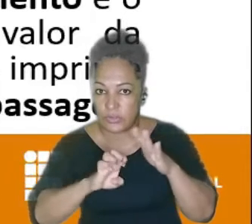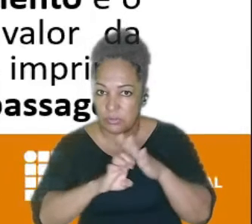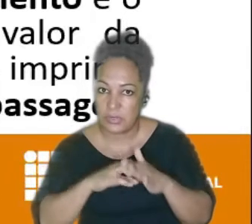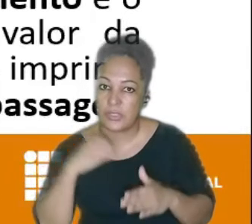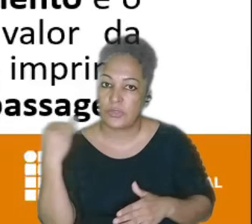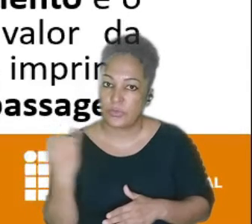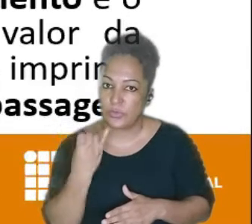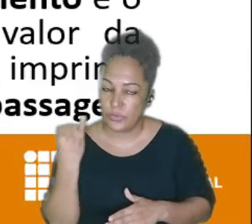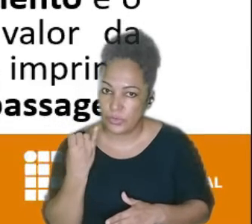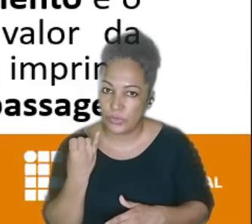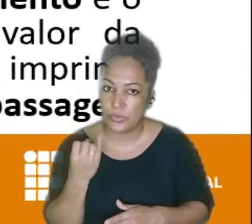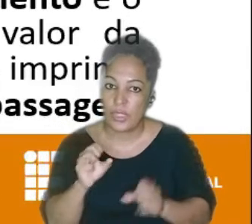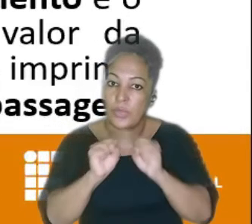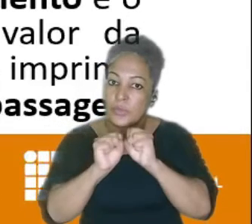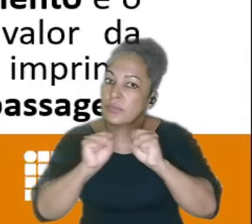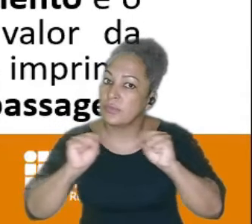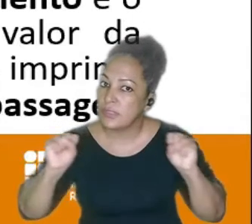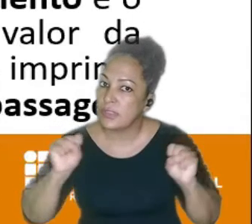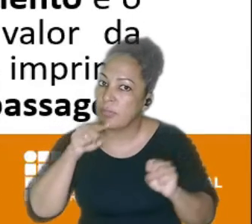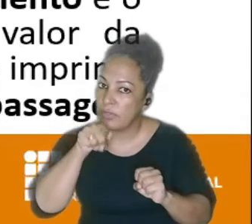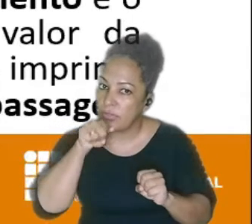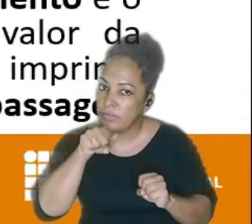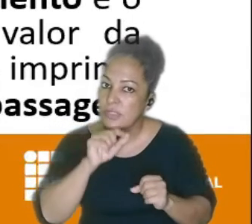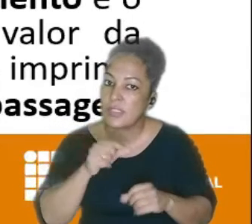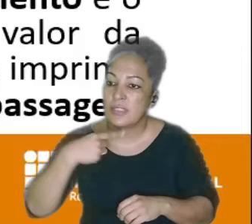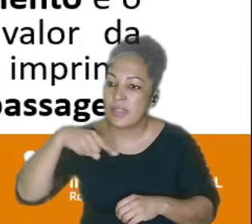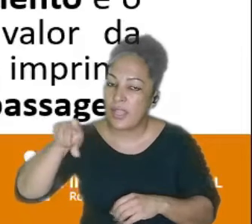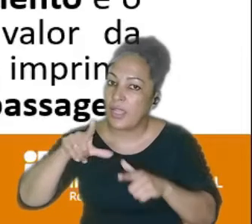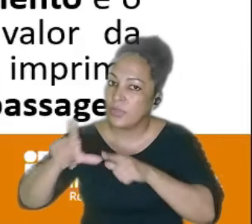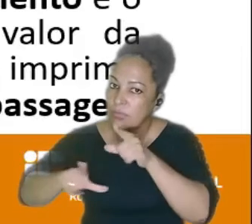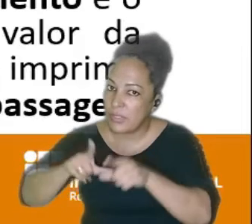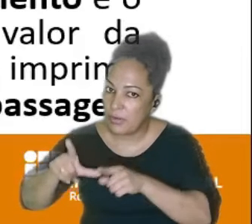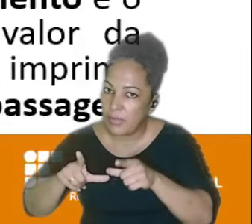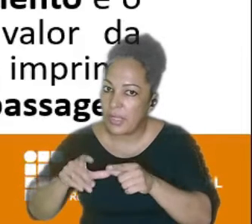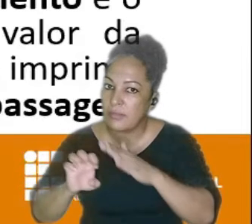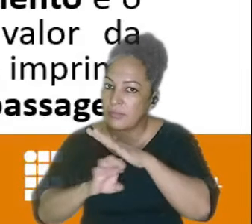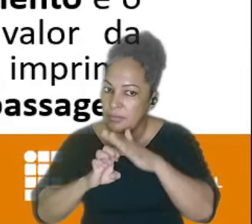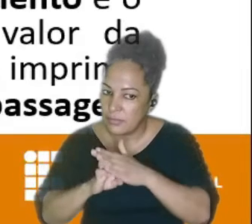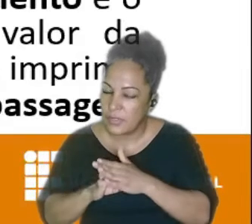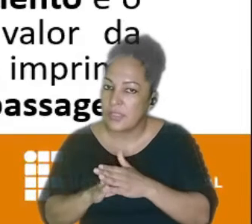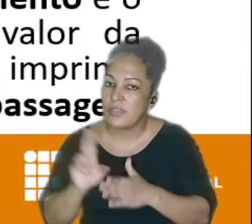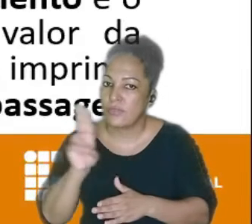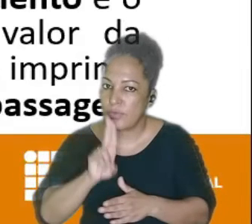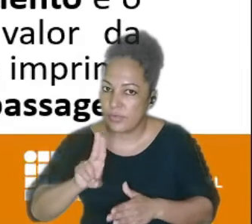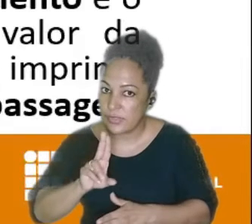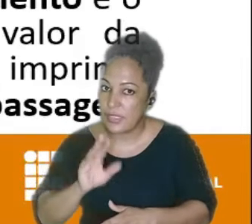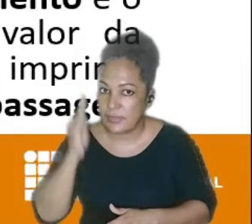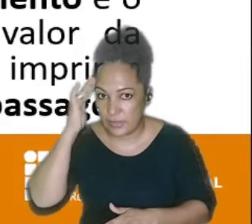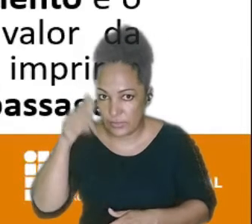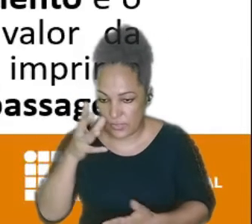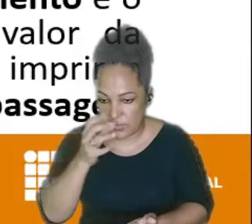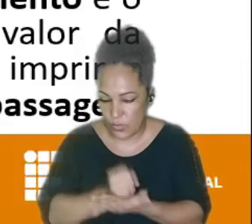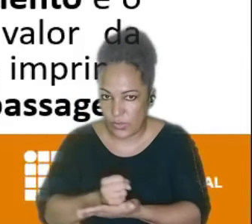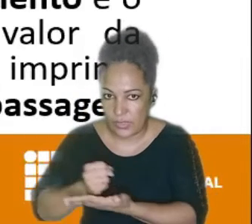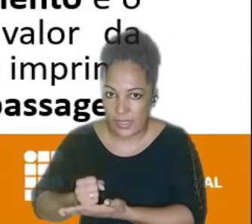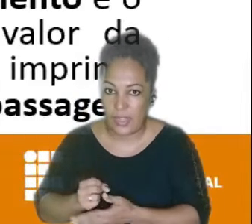como eu já falei várias vezes aqui no curso, é o tipo de sistema que vocês aí no mercado de trabalho vão trabalhar, tá bom? Eles vão